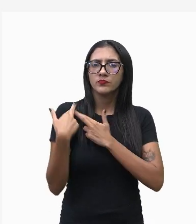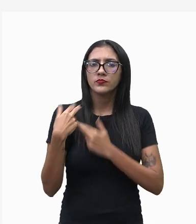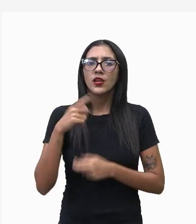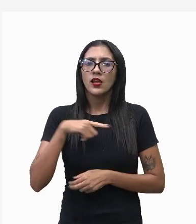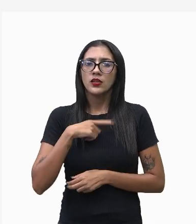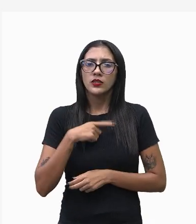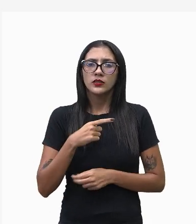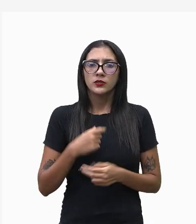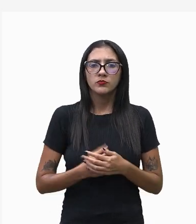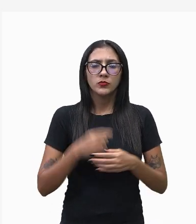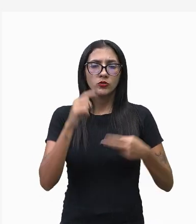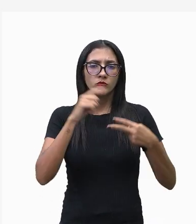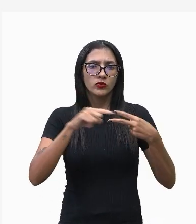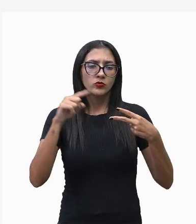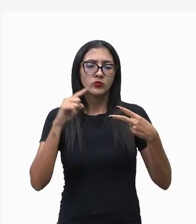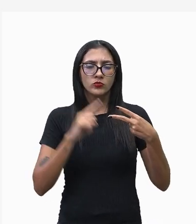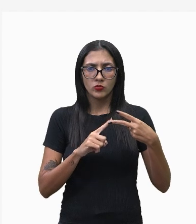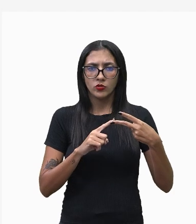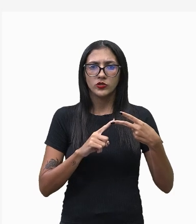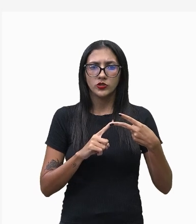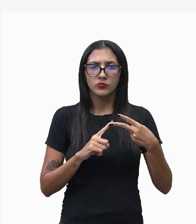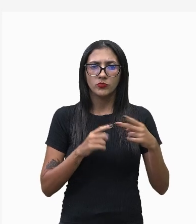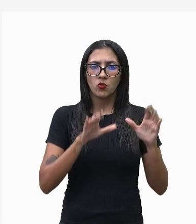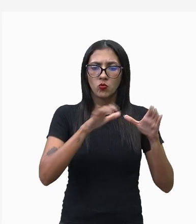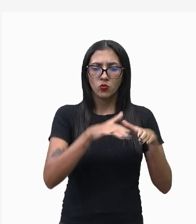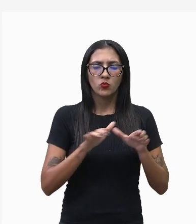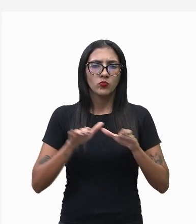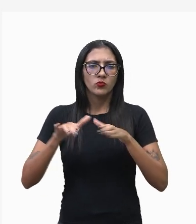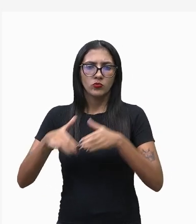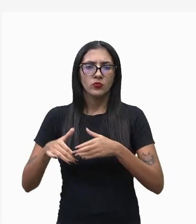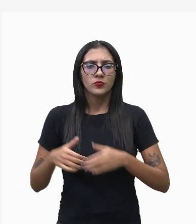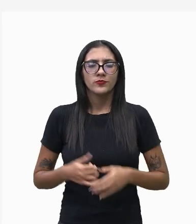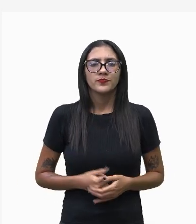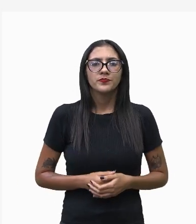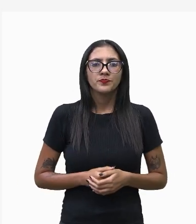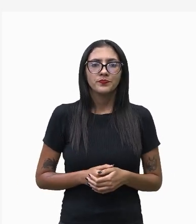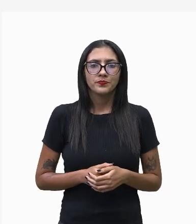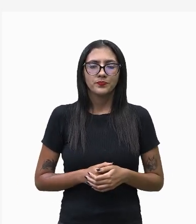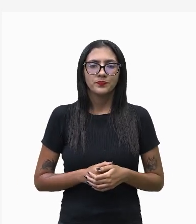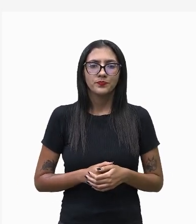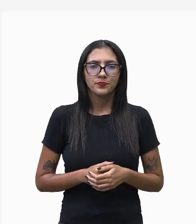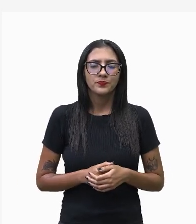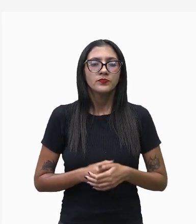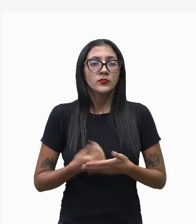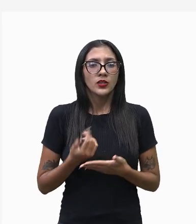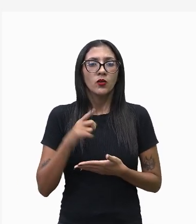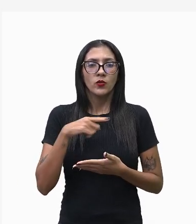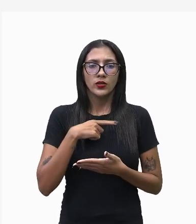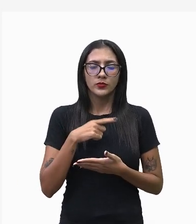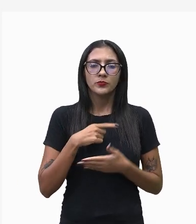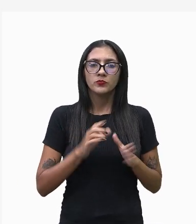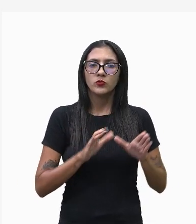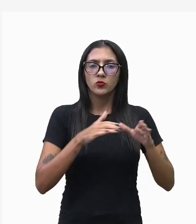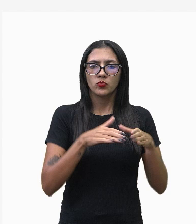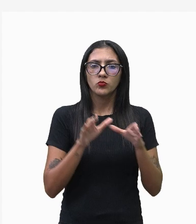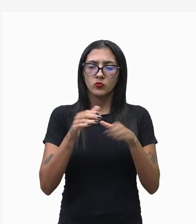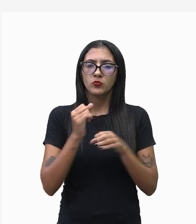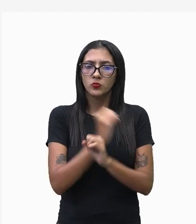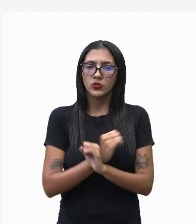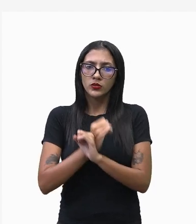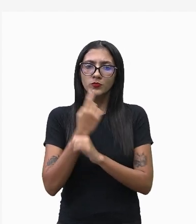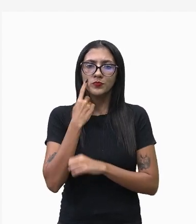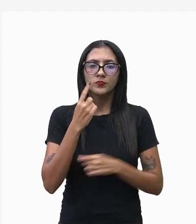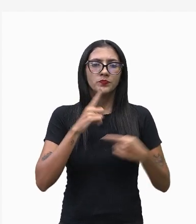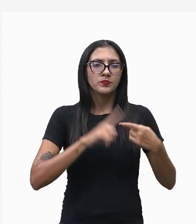as unidades em dois grandes grupos. Então, as unidades de conservação podem ser